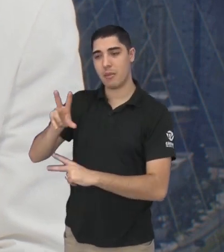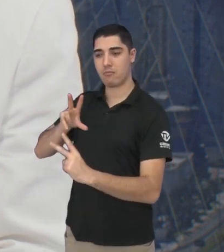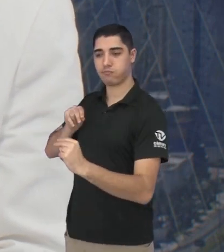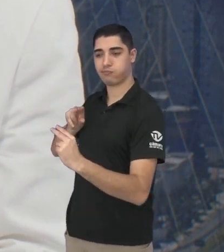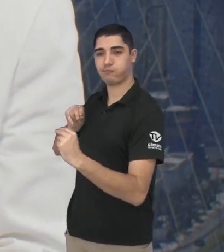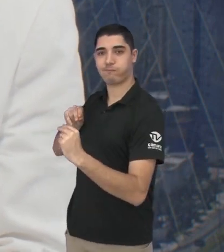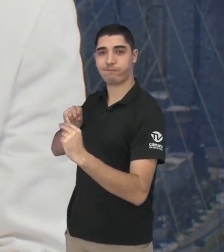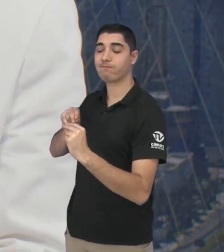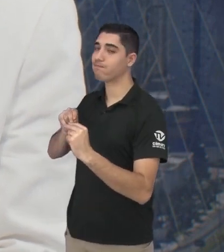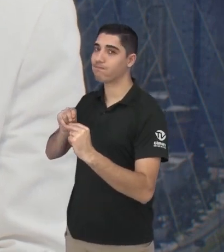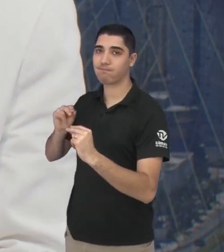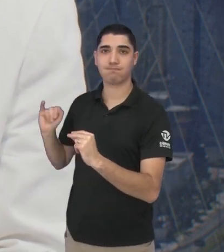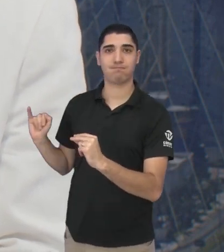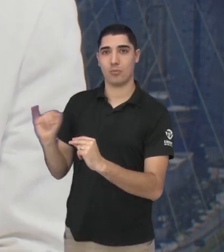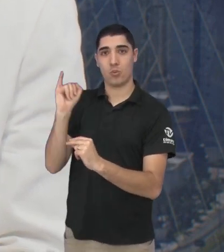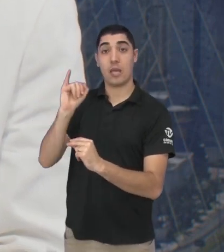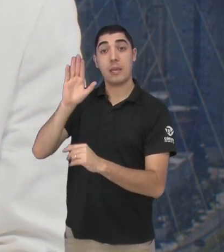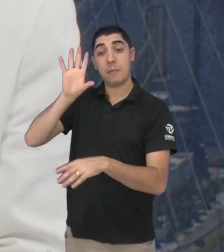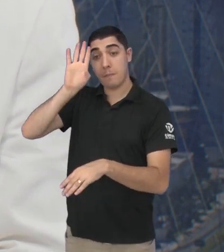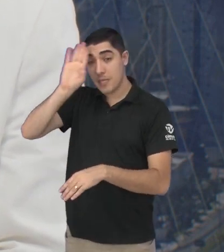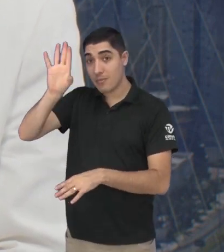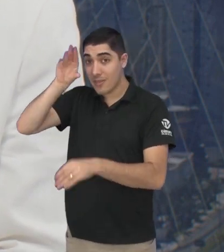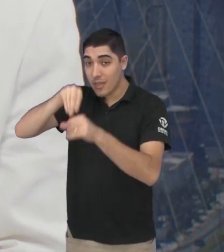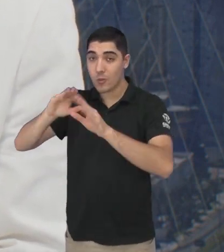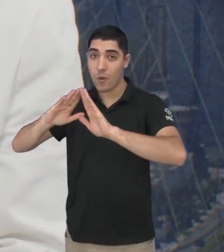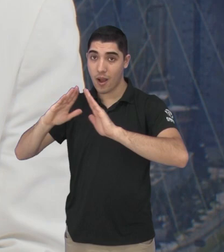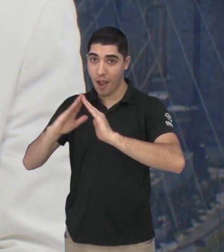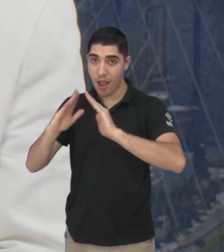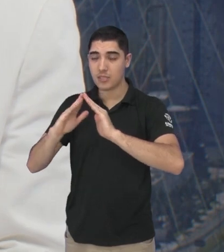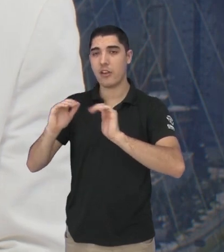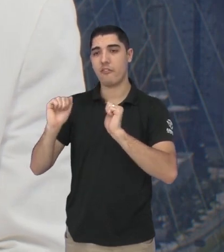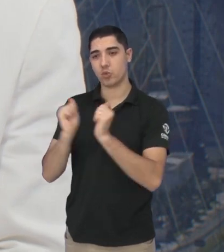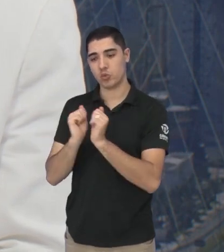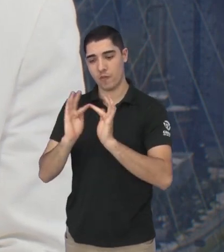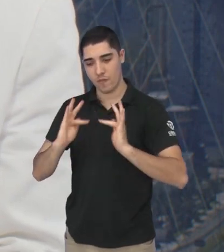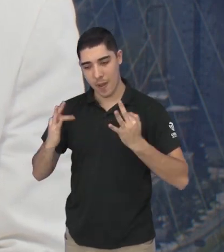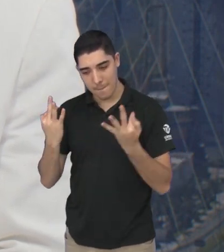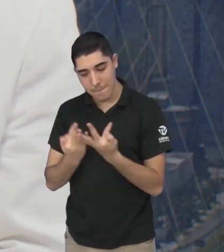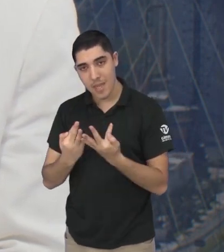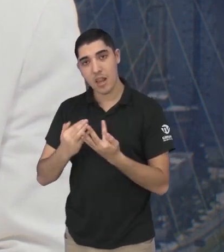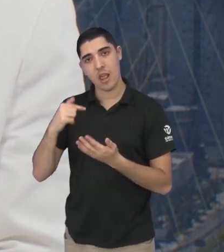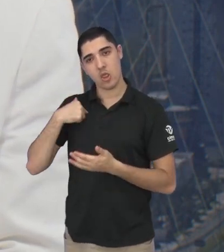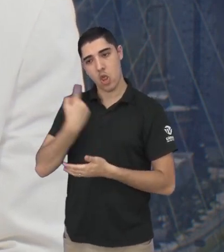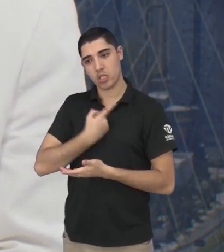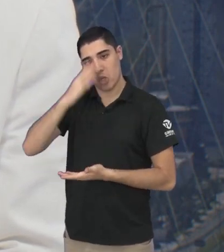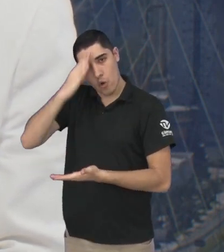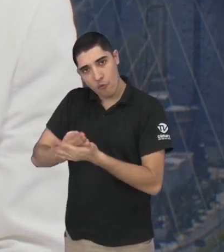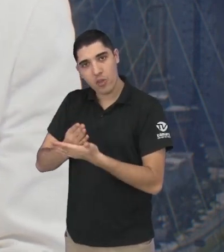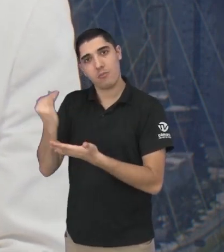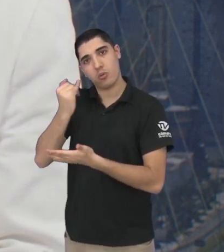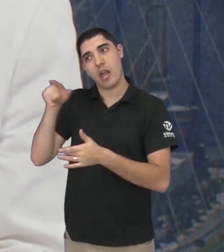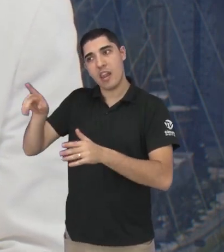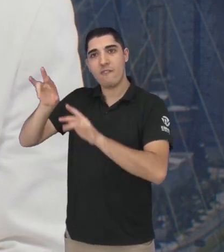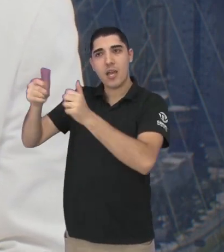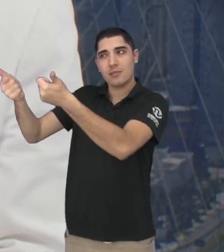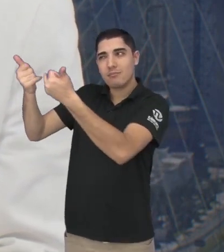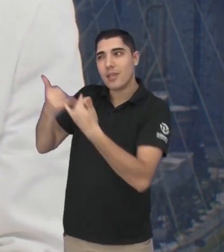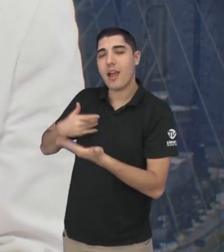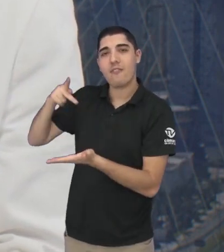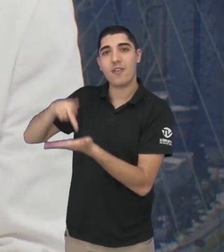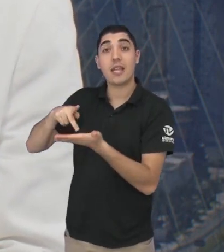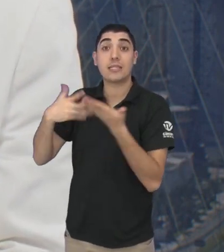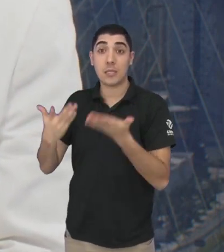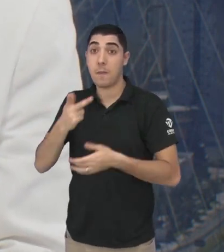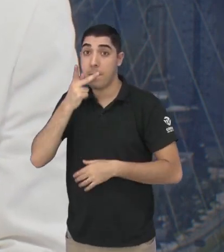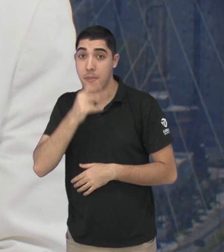forma, e é melhor você saber, dentro da sua casa, com pessoas confiáveis, que vão te falar a verdade sobre aquele assunto. Para